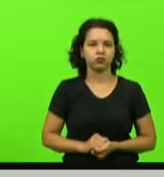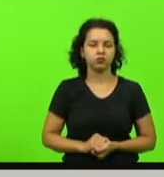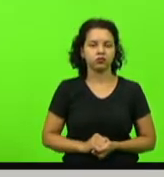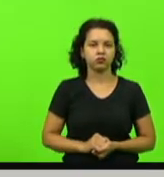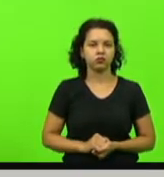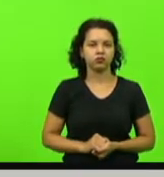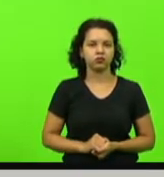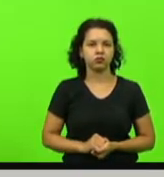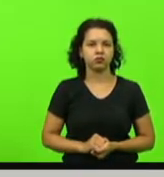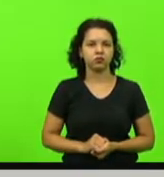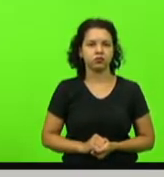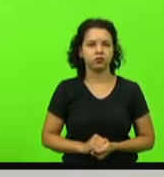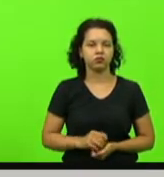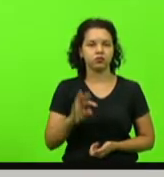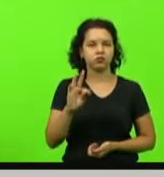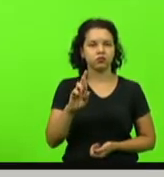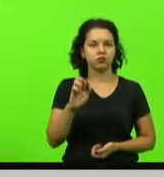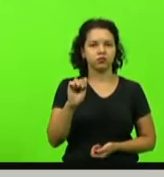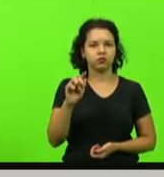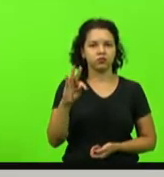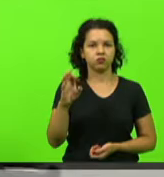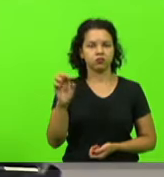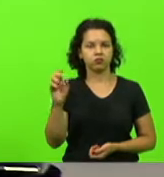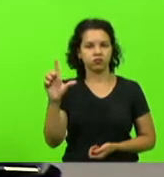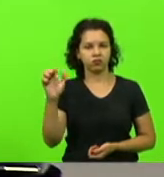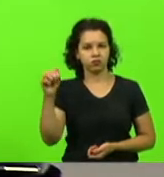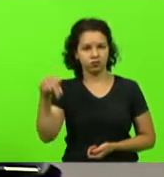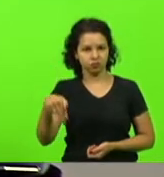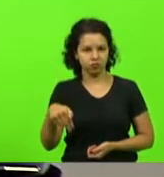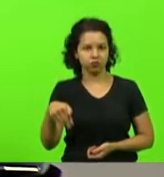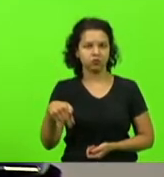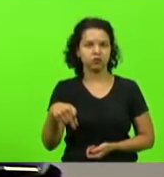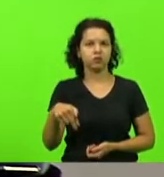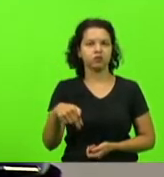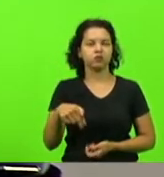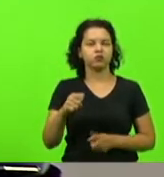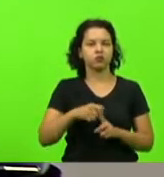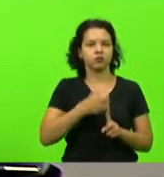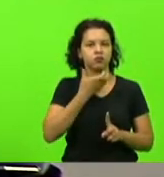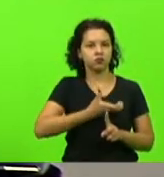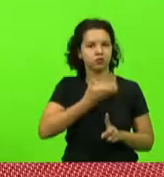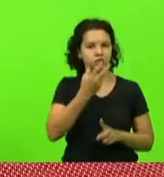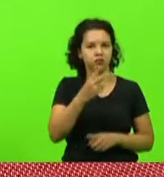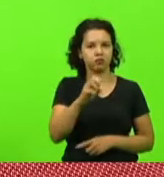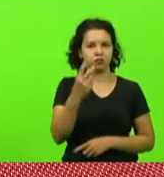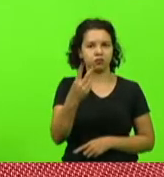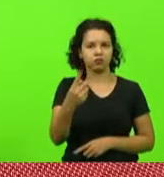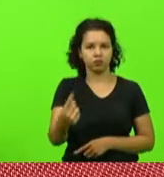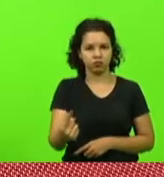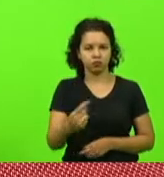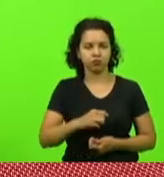triatlão em dezembro de 2021. Em discussão,